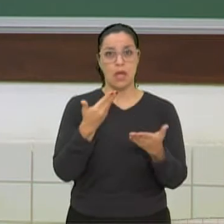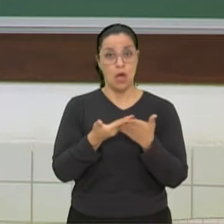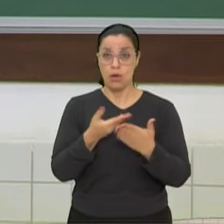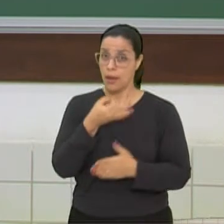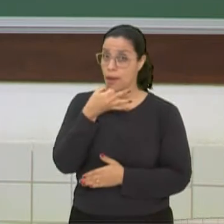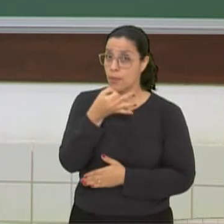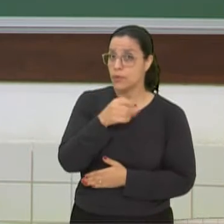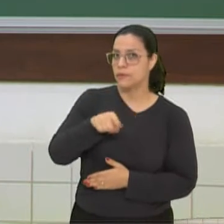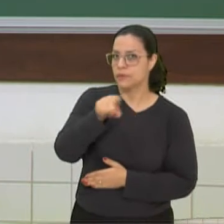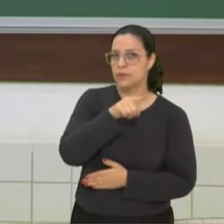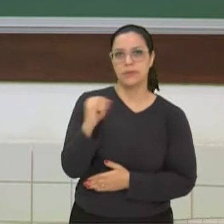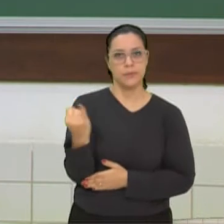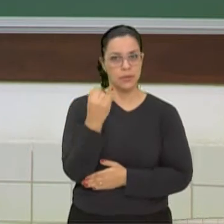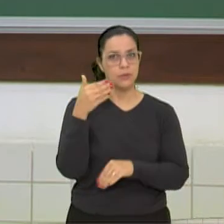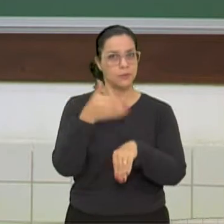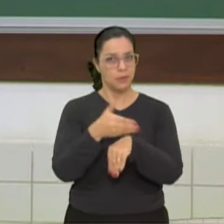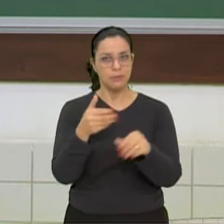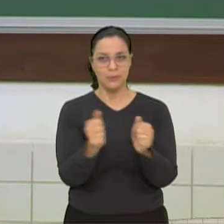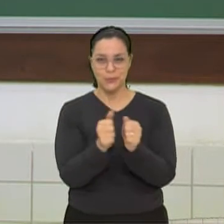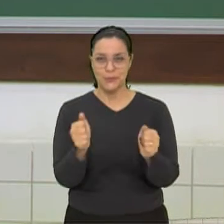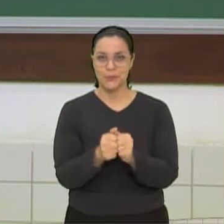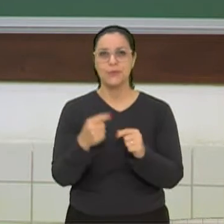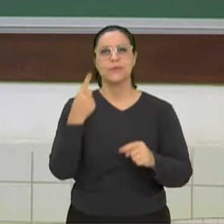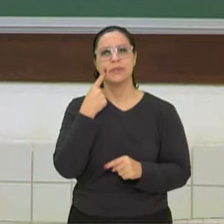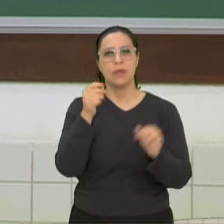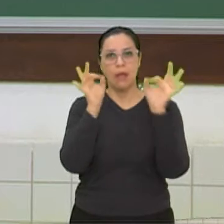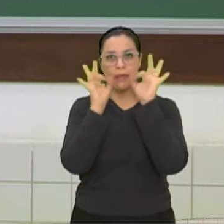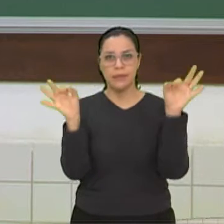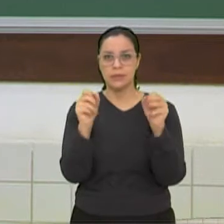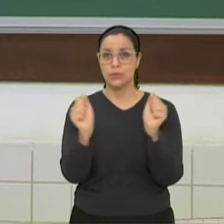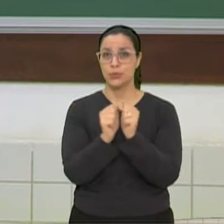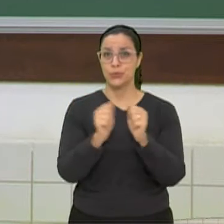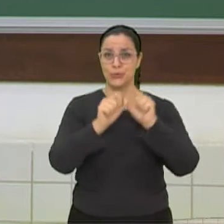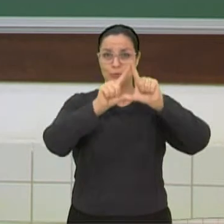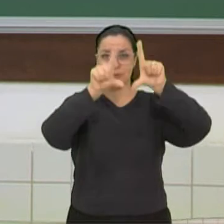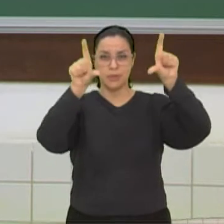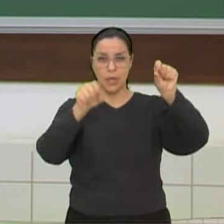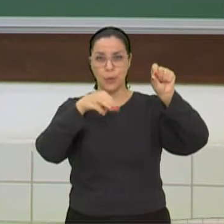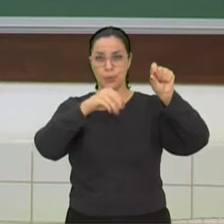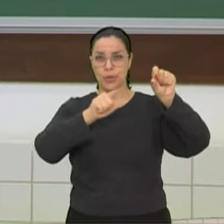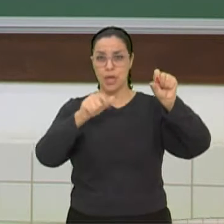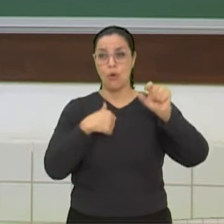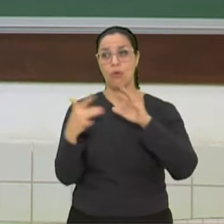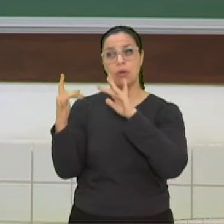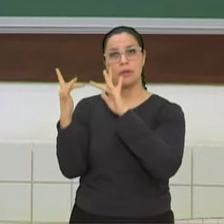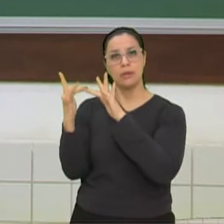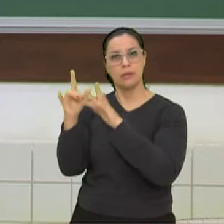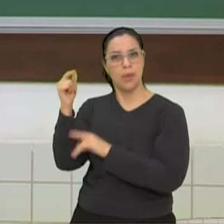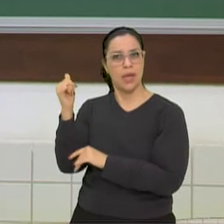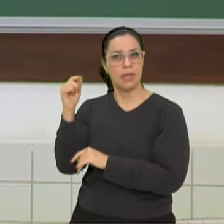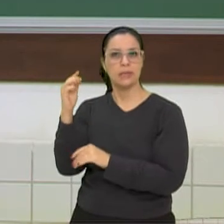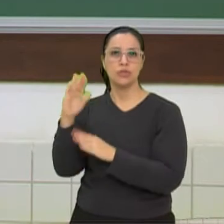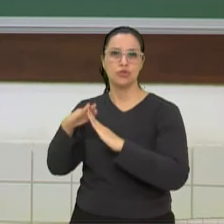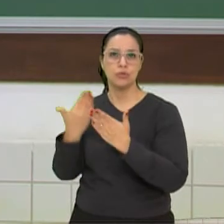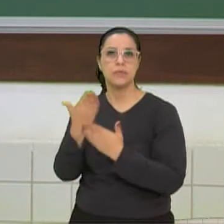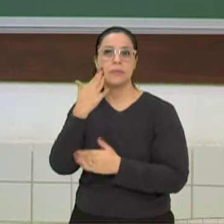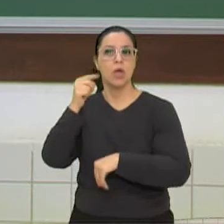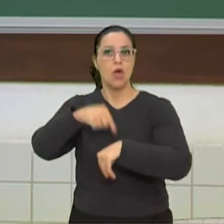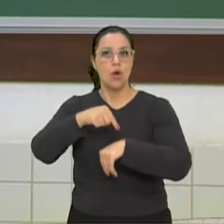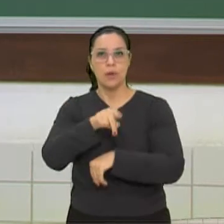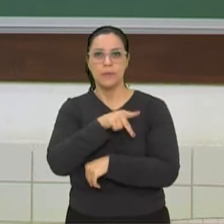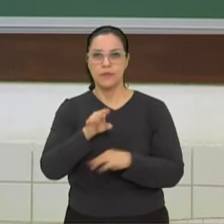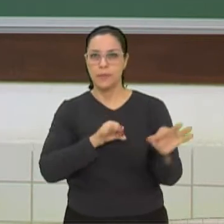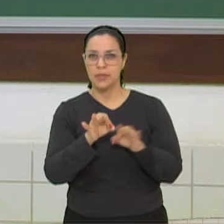sugiro que participe, ok? Basta você verificar no mural do Classroom ou ligar na escola para saber quais são os horários que os professores